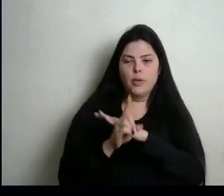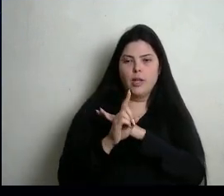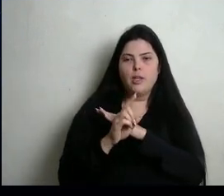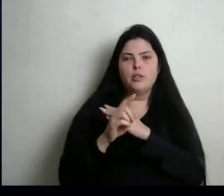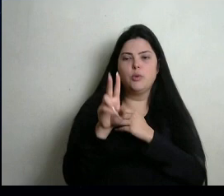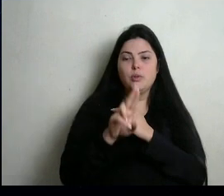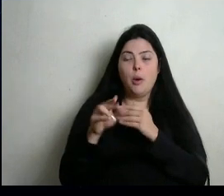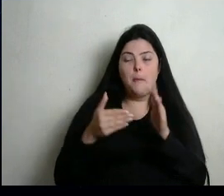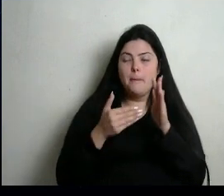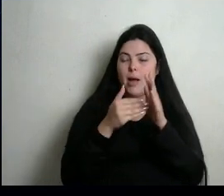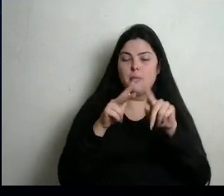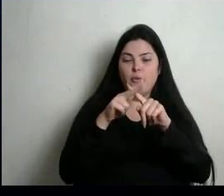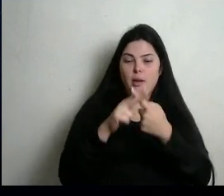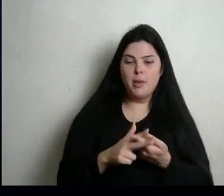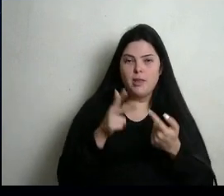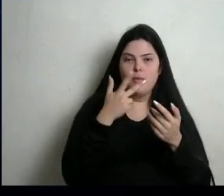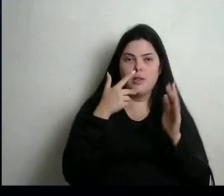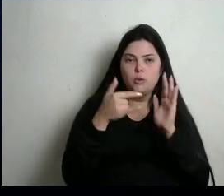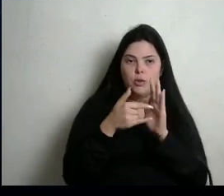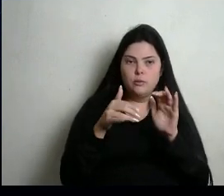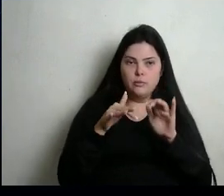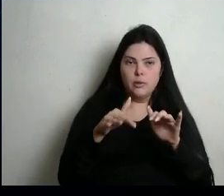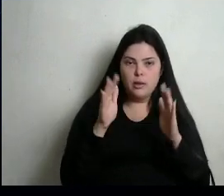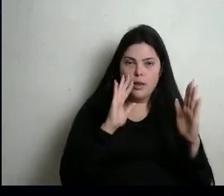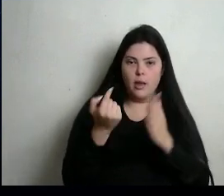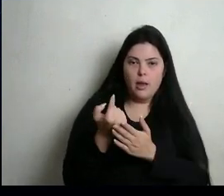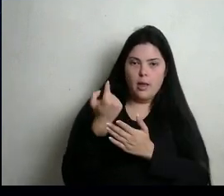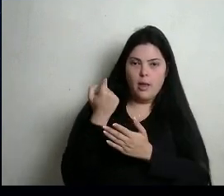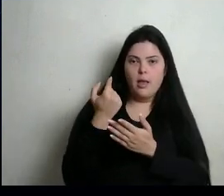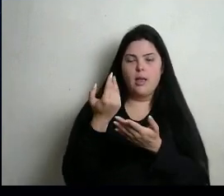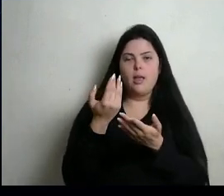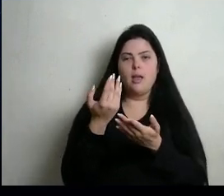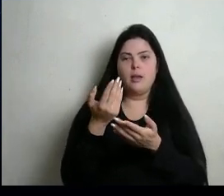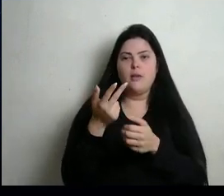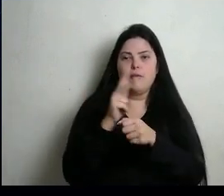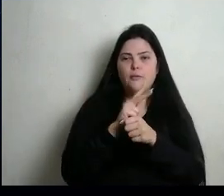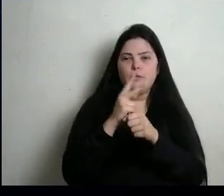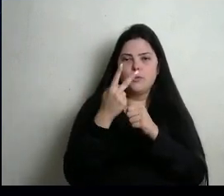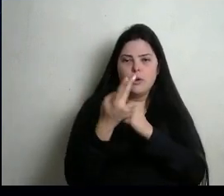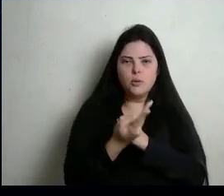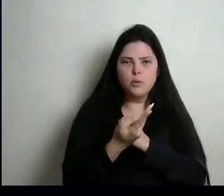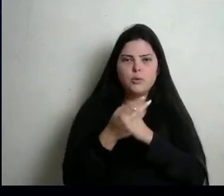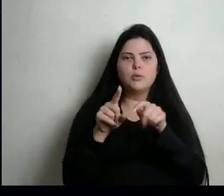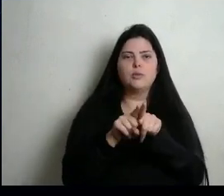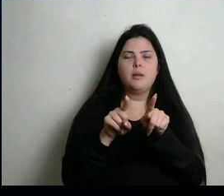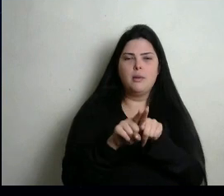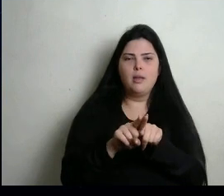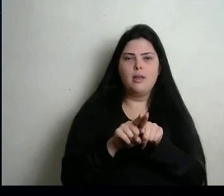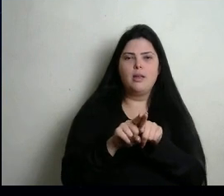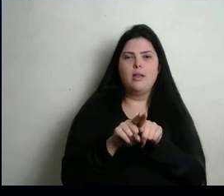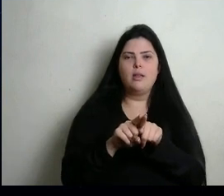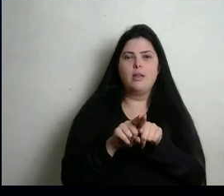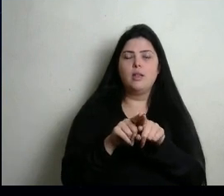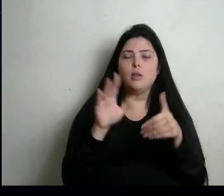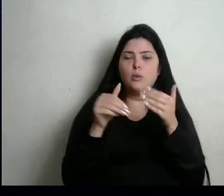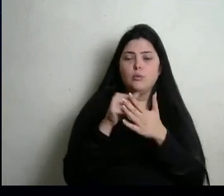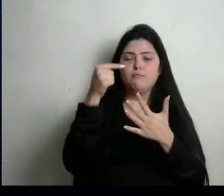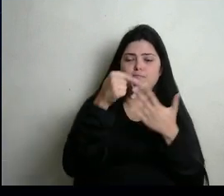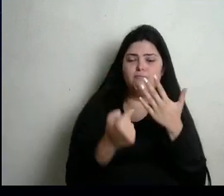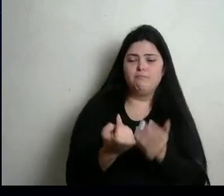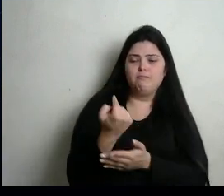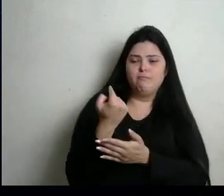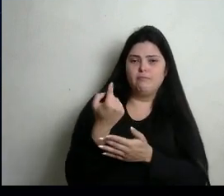de desenvolvimento, então, na época, Visual Studio, .NET, C Sharp, tudo que tangia esse mundo, né?